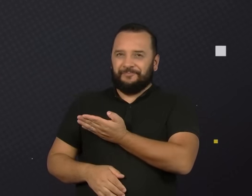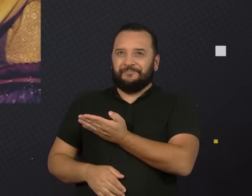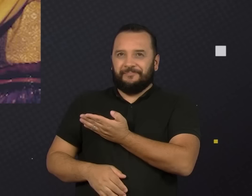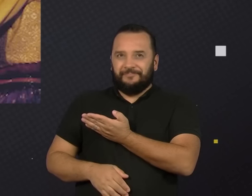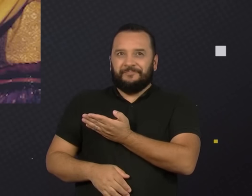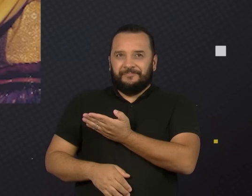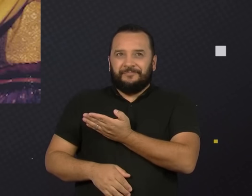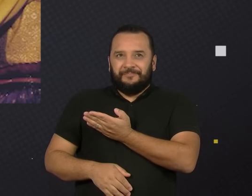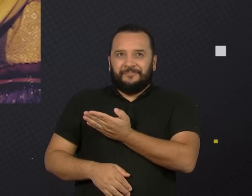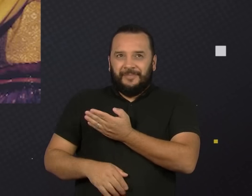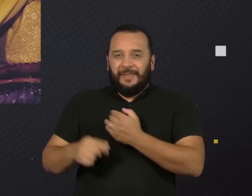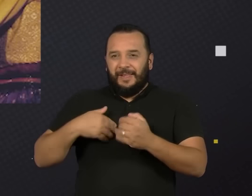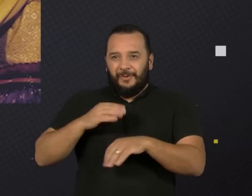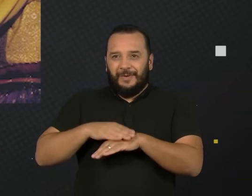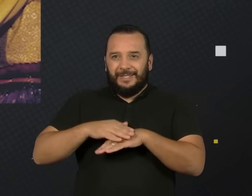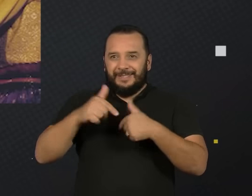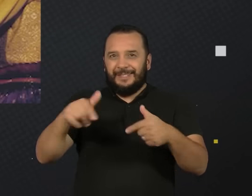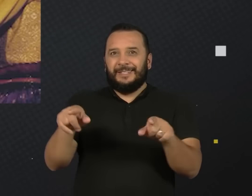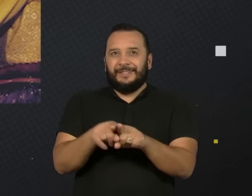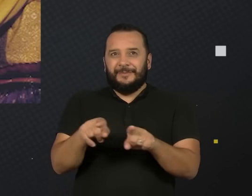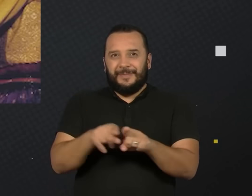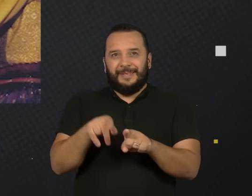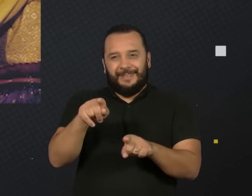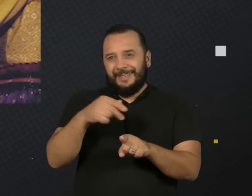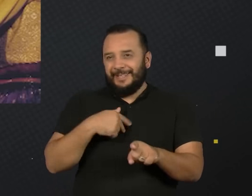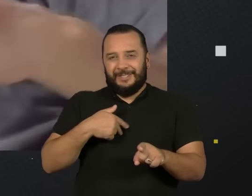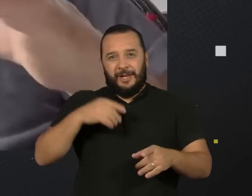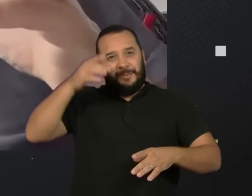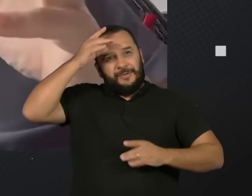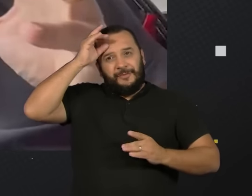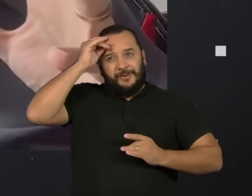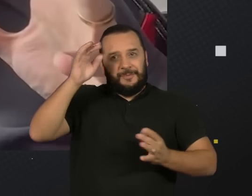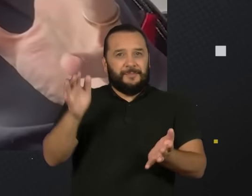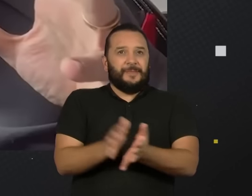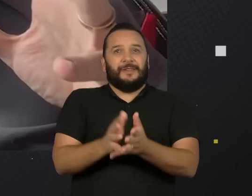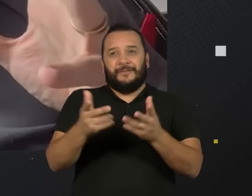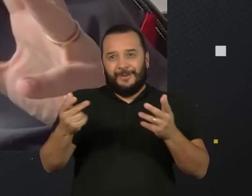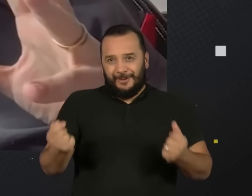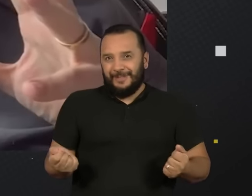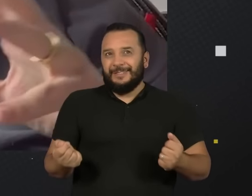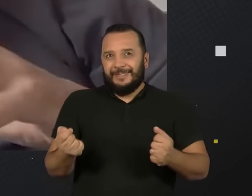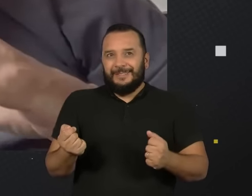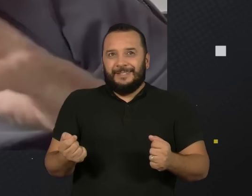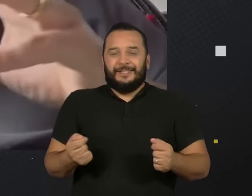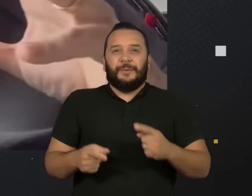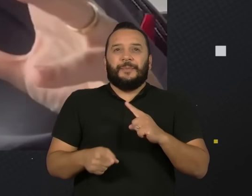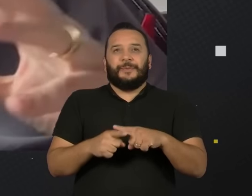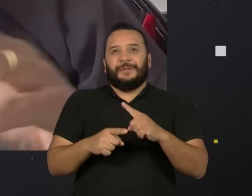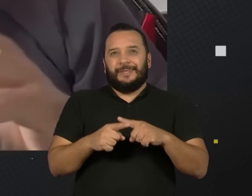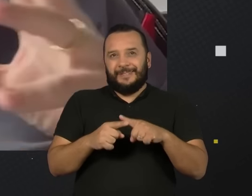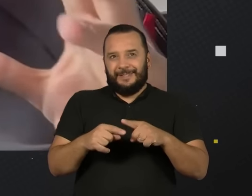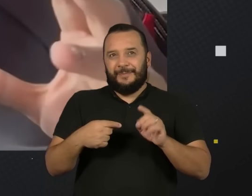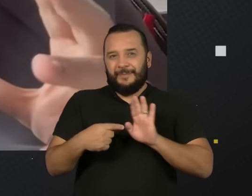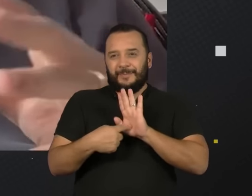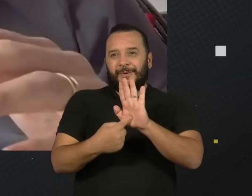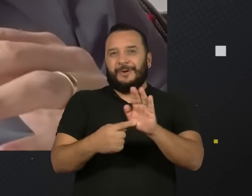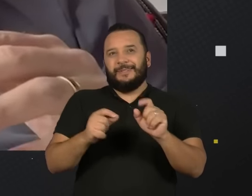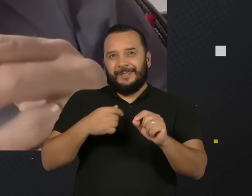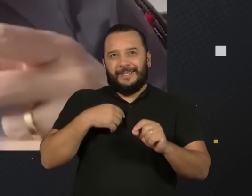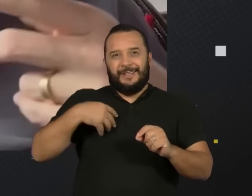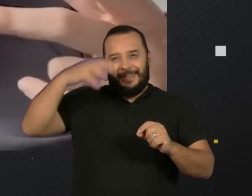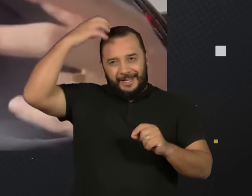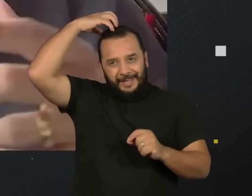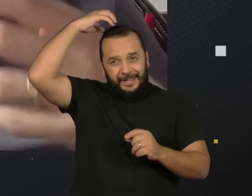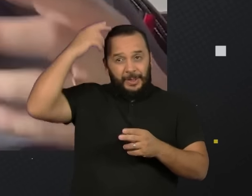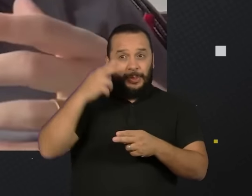também. Inclusive, ele fez uma das coisas mais incríveis que eu já vi, porque no final era aquela revelação do rei está nu,